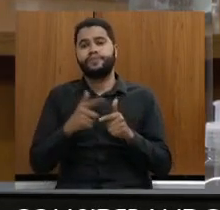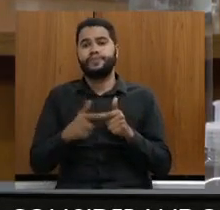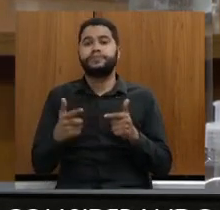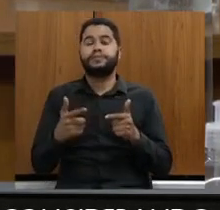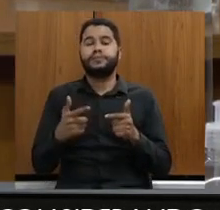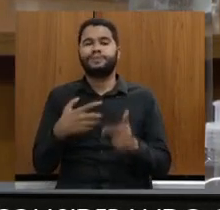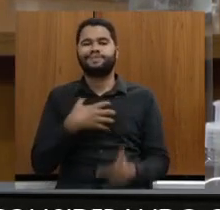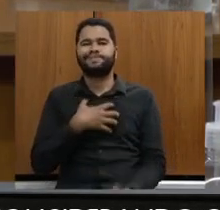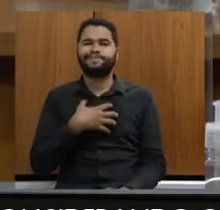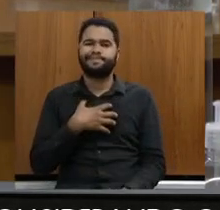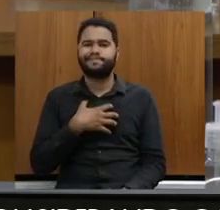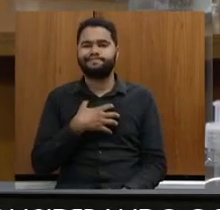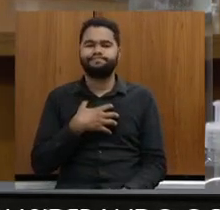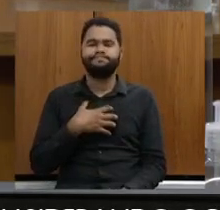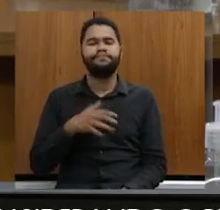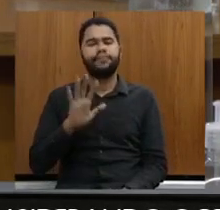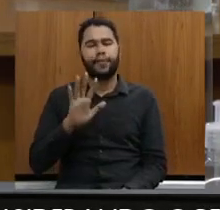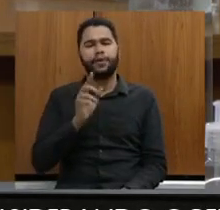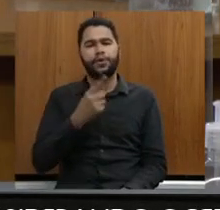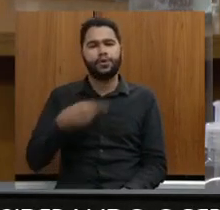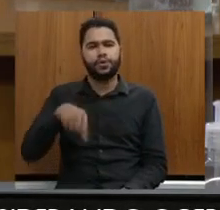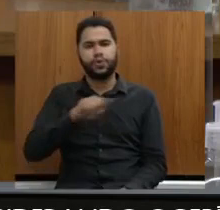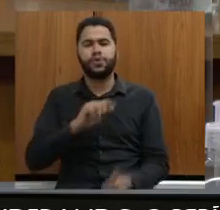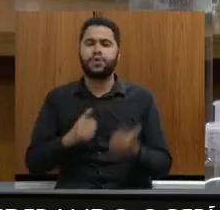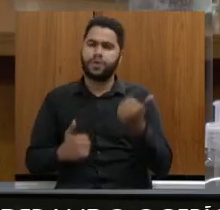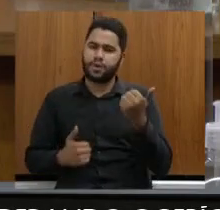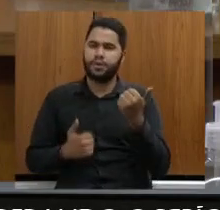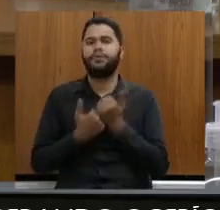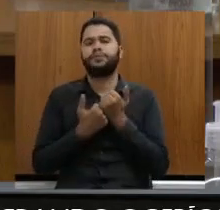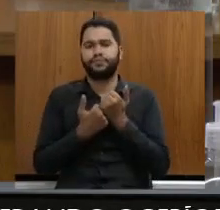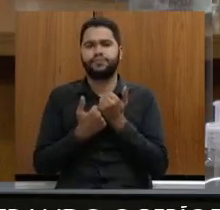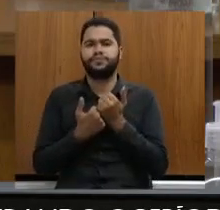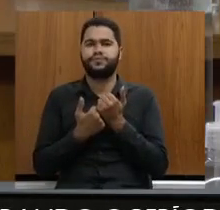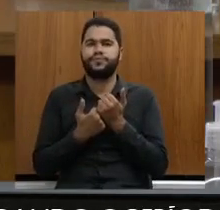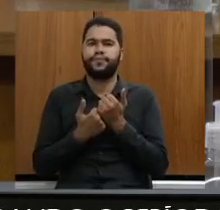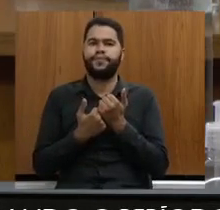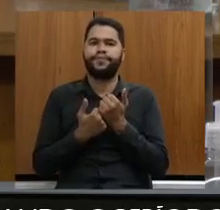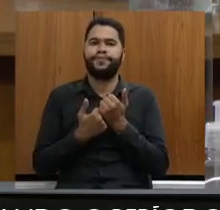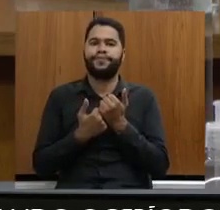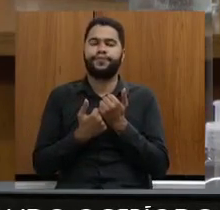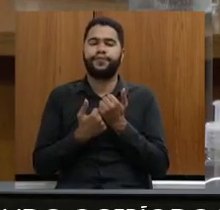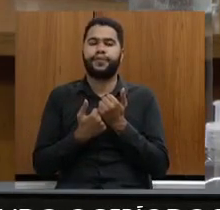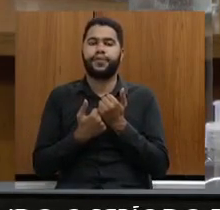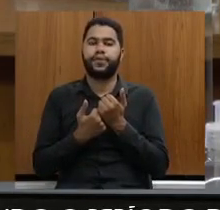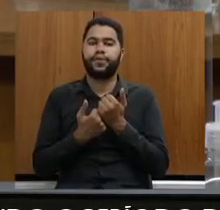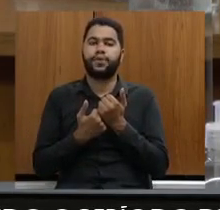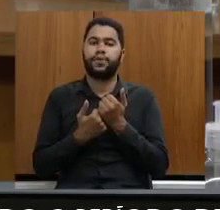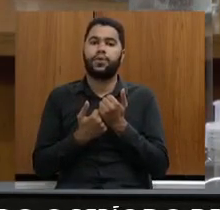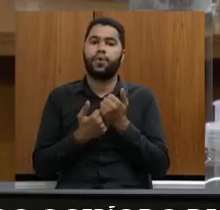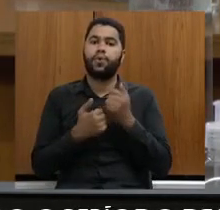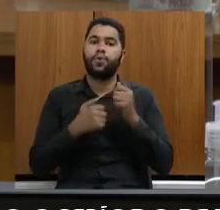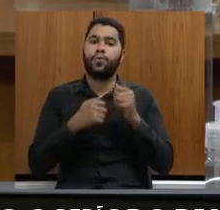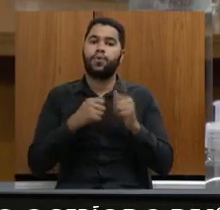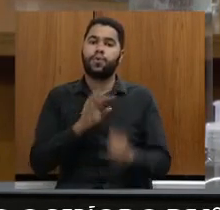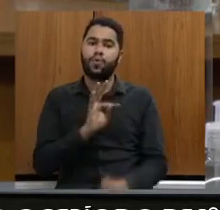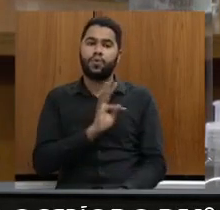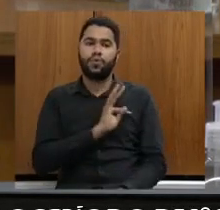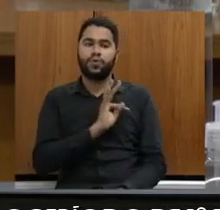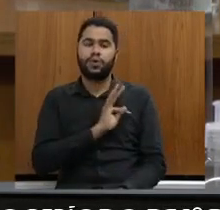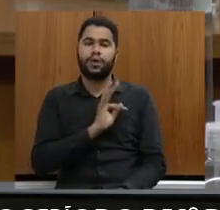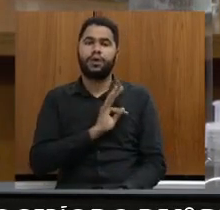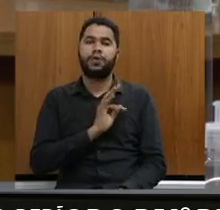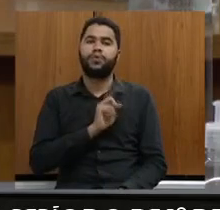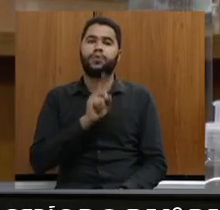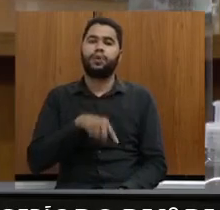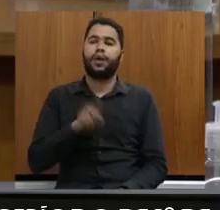levando a situação de um lado pro outro mas nós estamos apoiando esse assentamento lá o nosso técnico e fez esse apoio